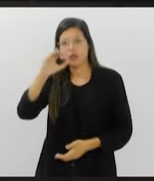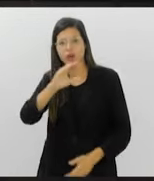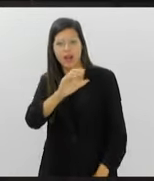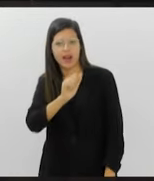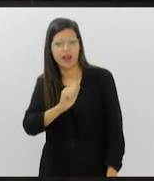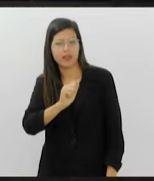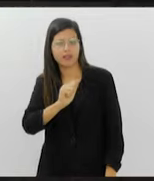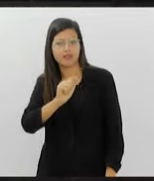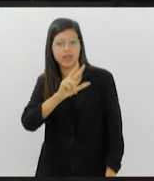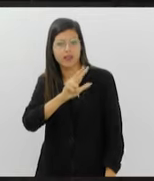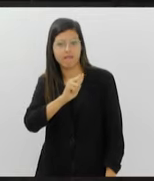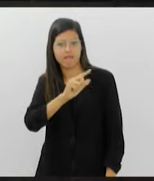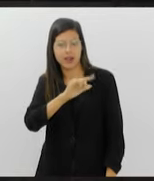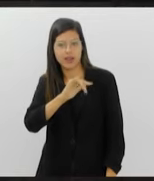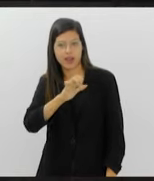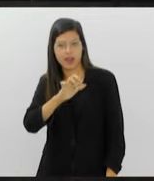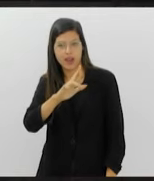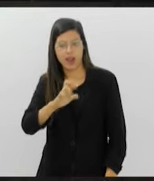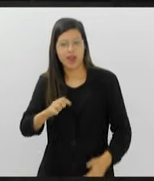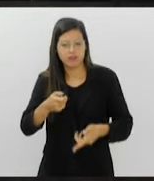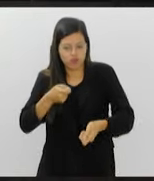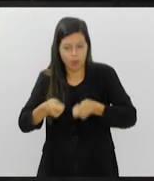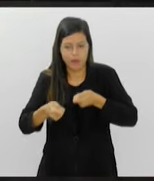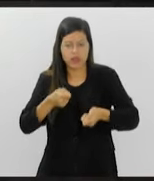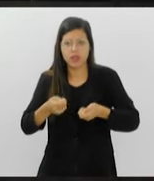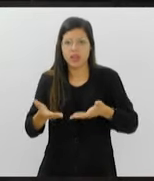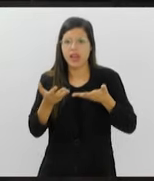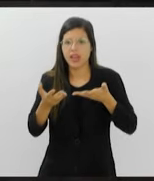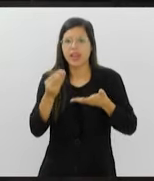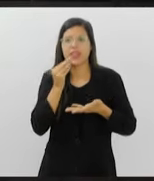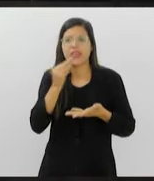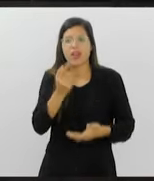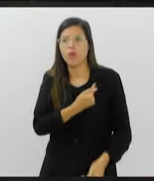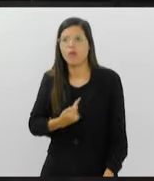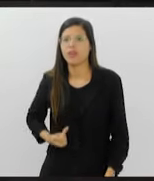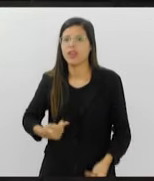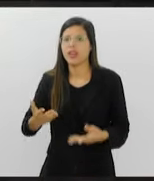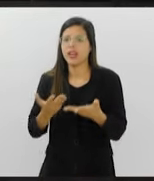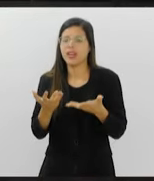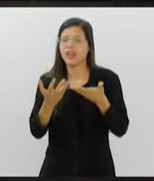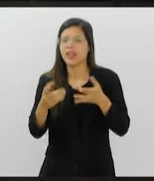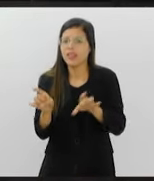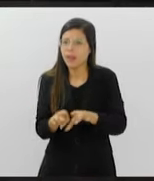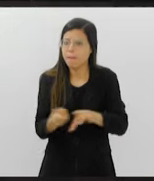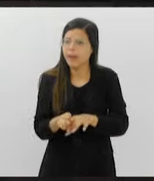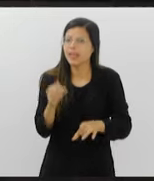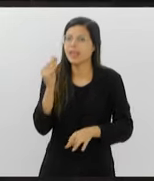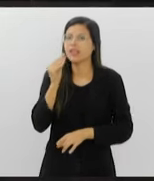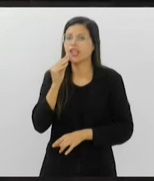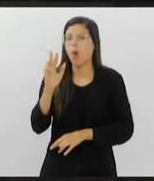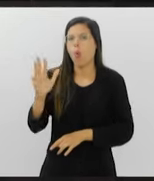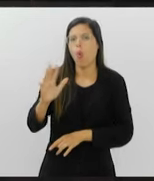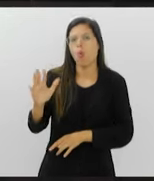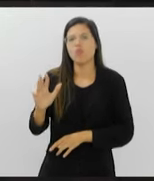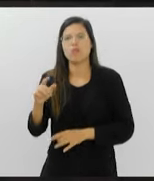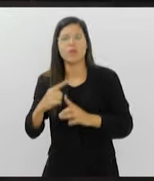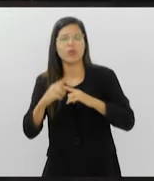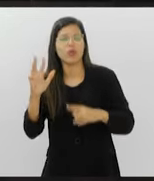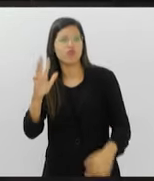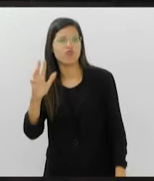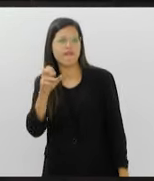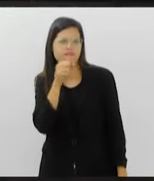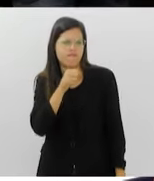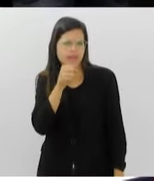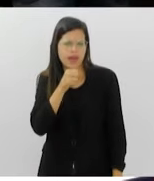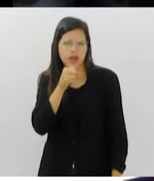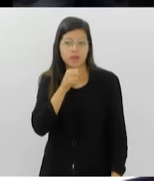ser governador, e como ele bem colocou, ele quer tentar ir lá com Lula, porque segundo ele, Lula está velho, né? A qualquer momento pode não ter mais condições, então